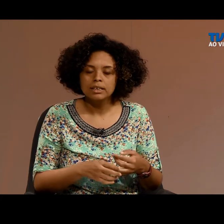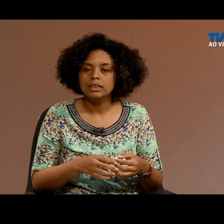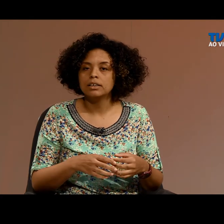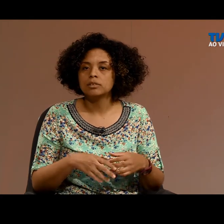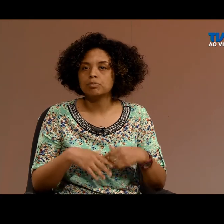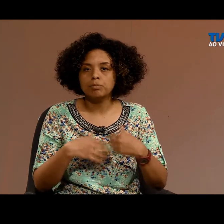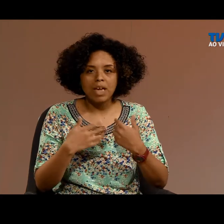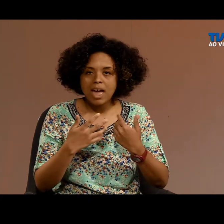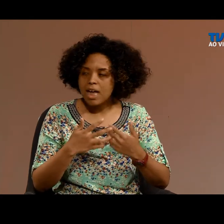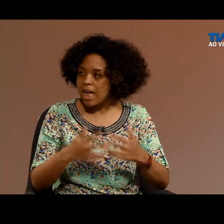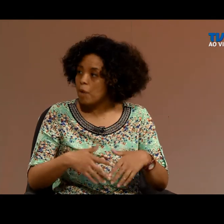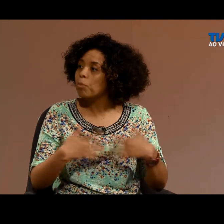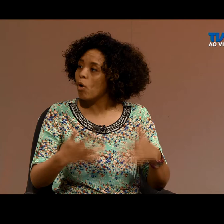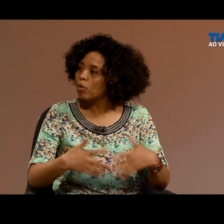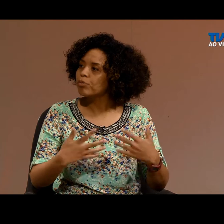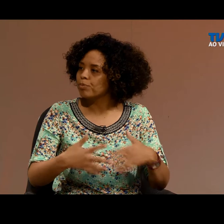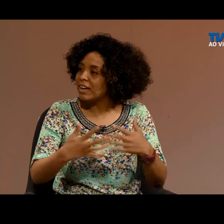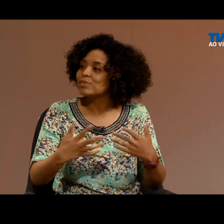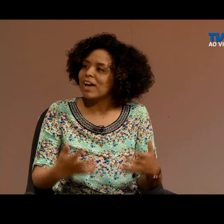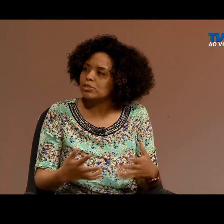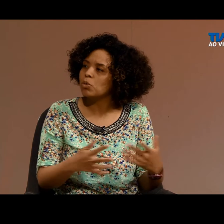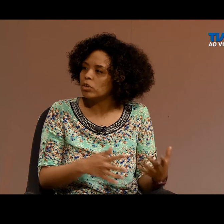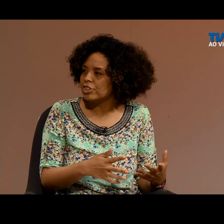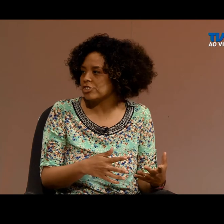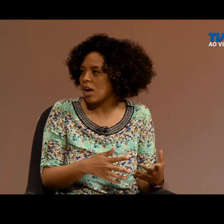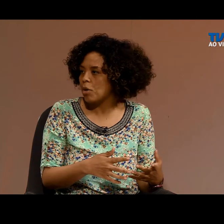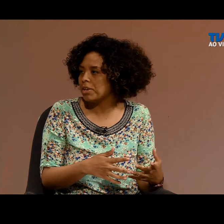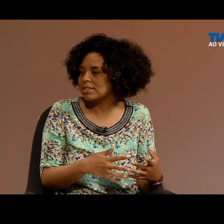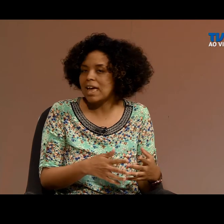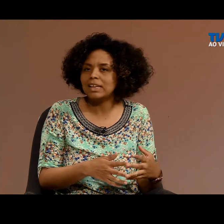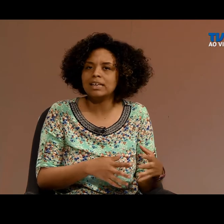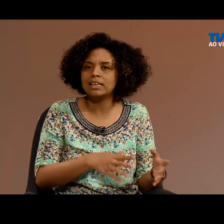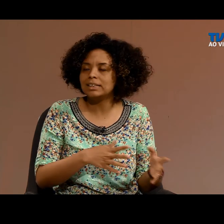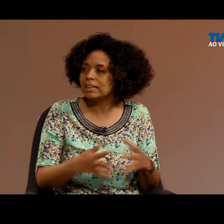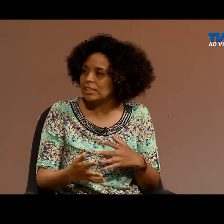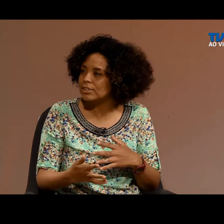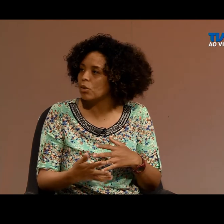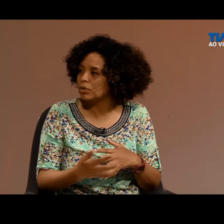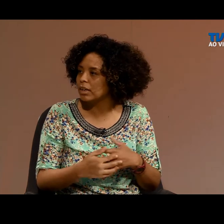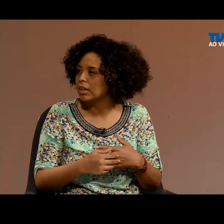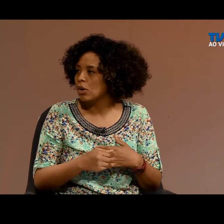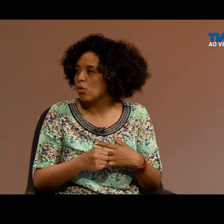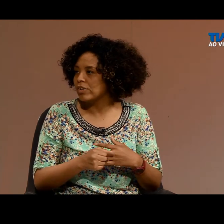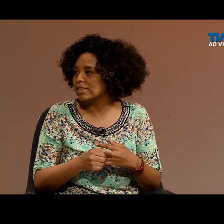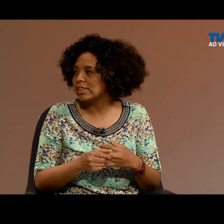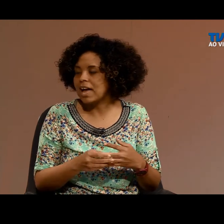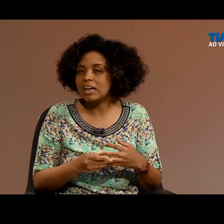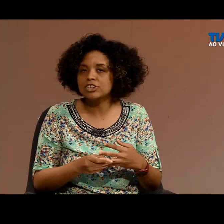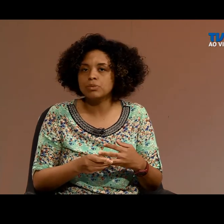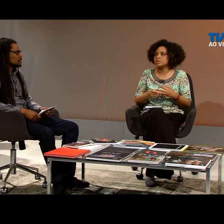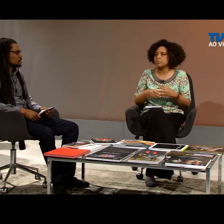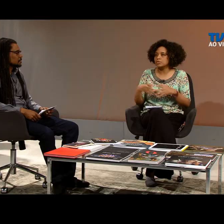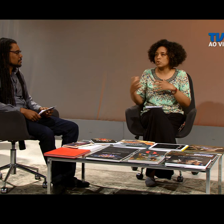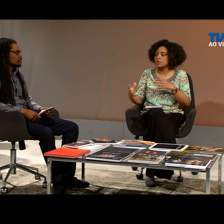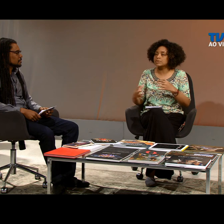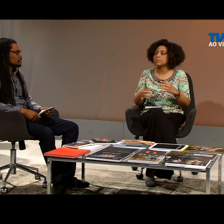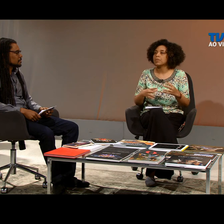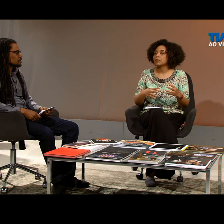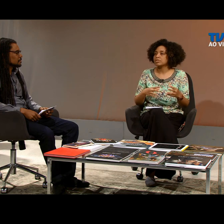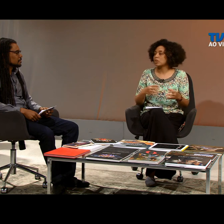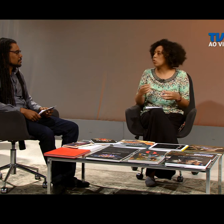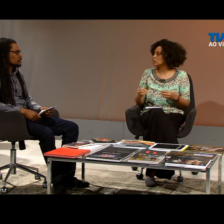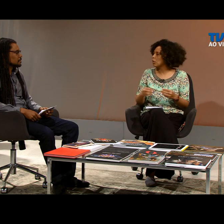poesia. É um pouco mais fácil hoje achar obras dela, né? Na internet se encontra com facilidade, alguns